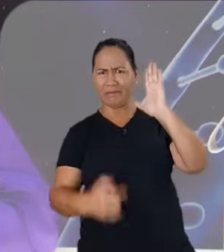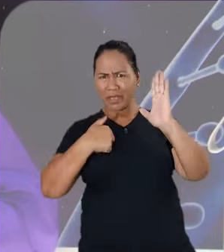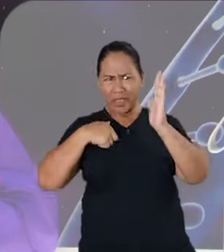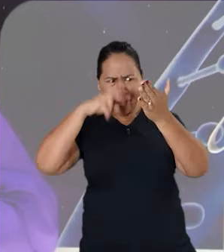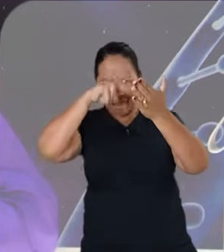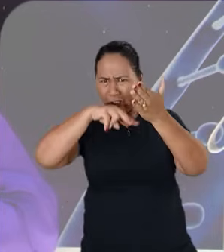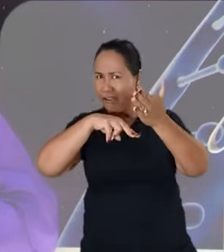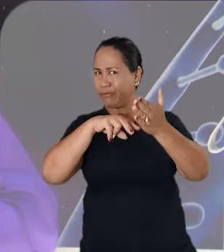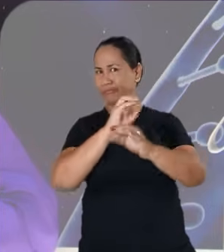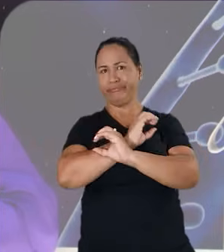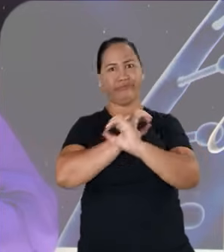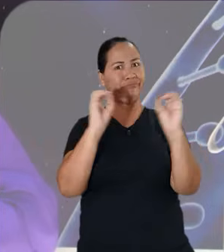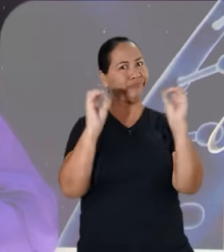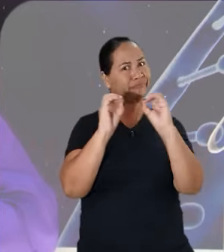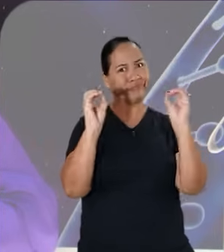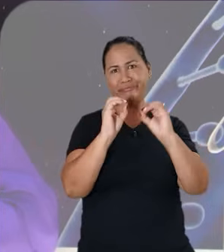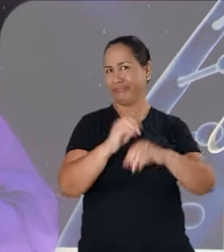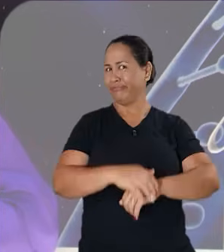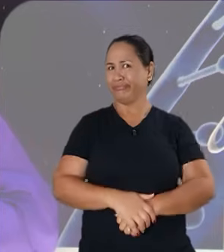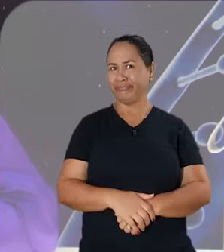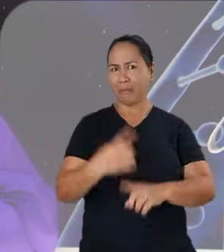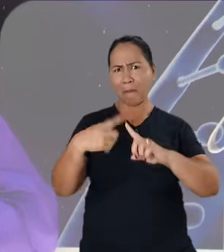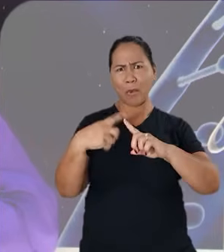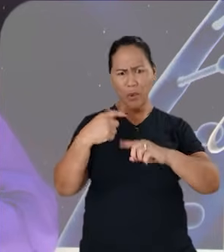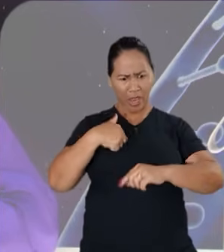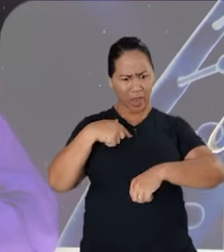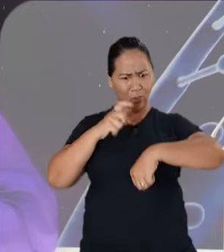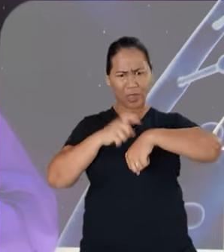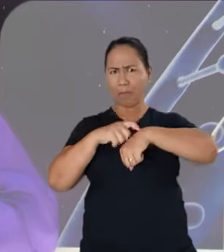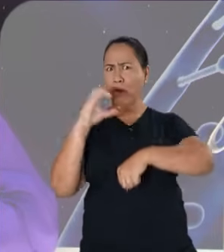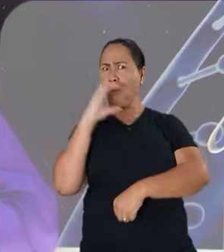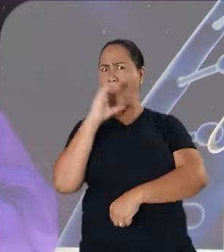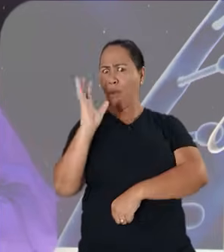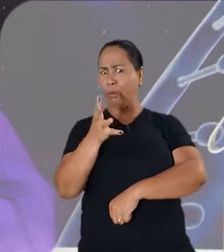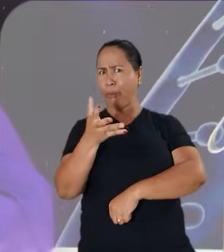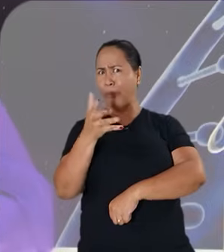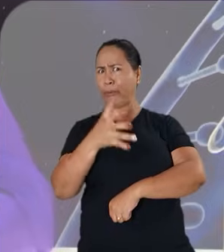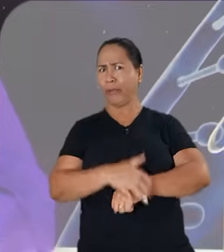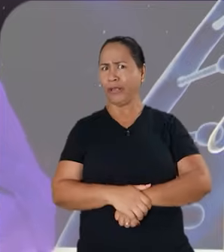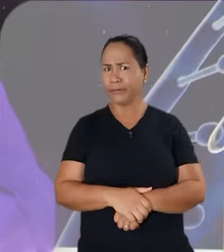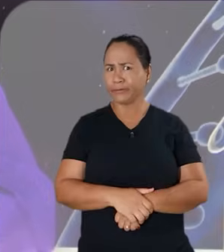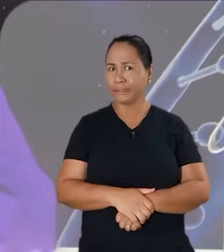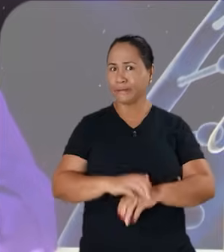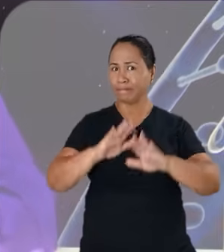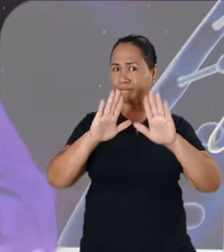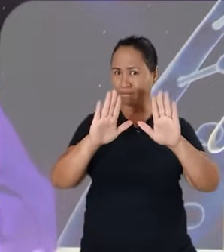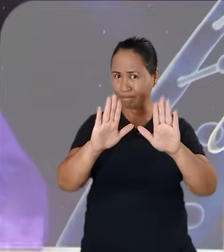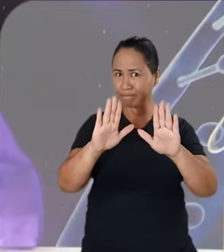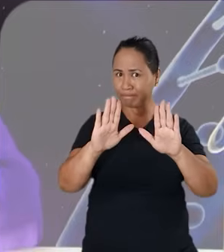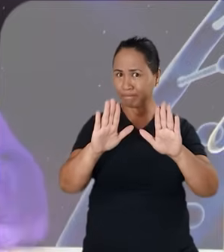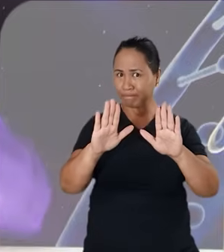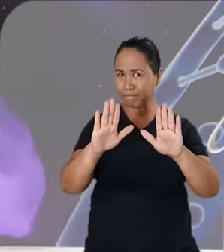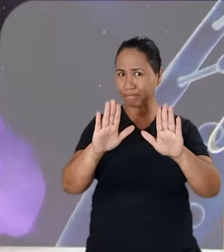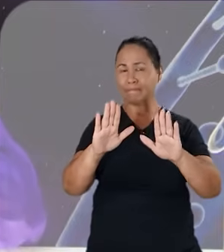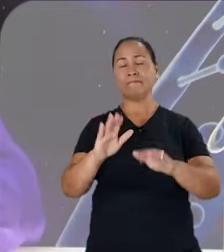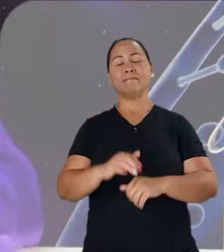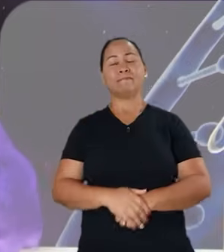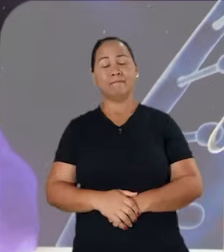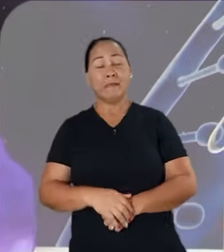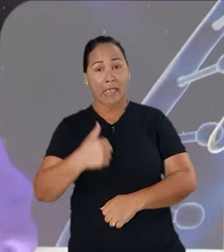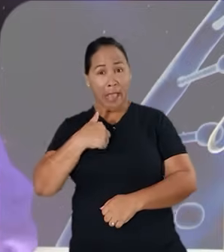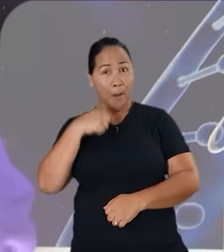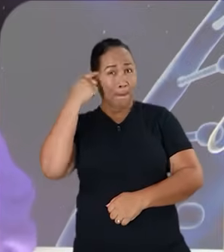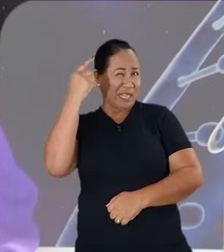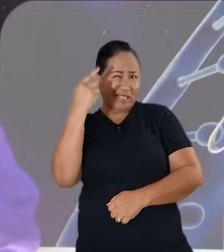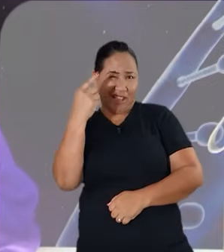Se eu tivesse o Belém na minha vida, que tivesse pego com firmeza minha consciência, minha mente, me colocado no